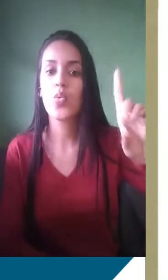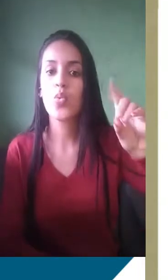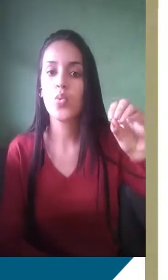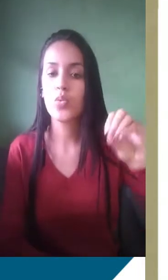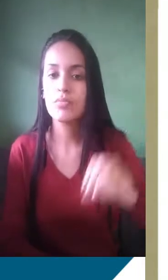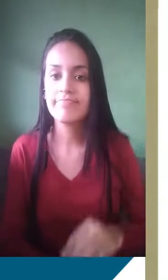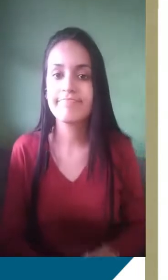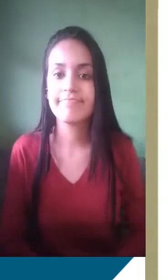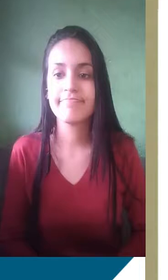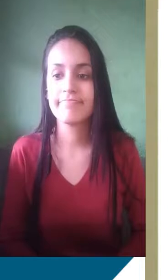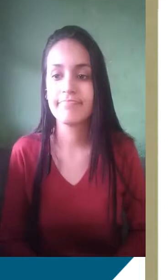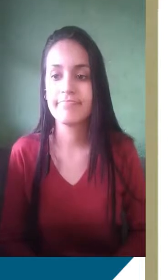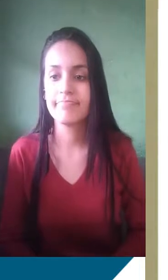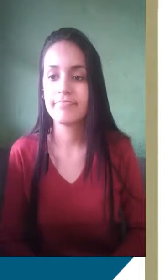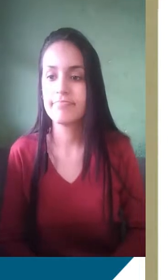1896 e